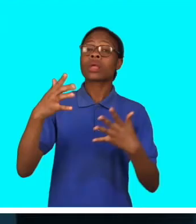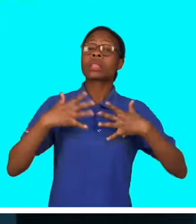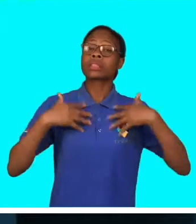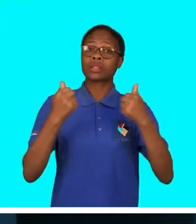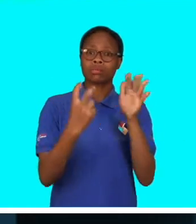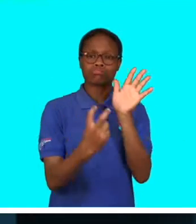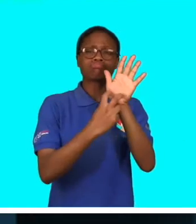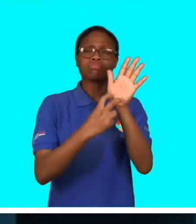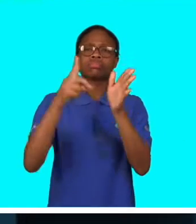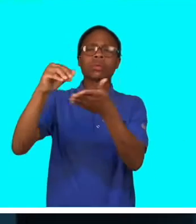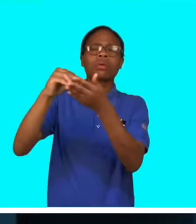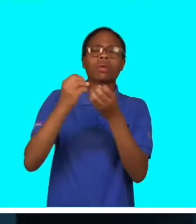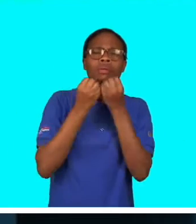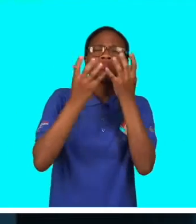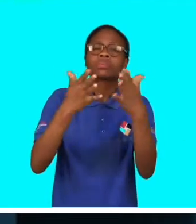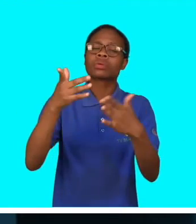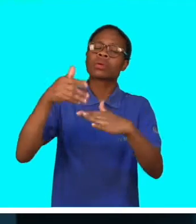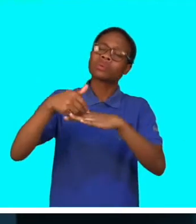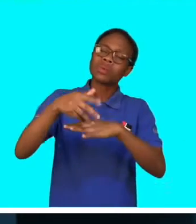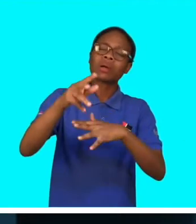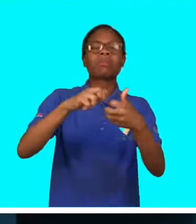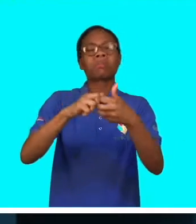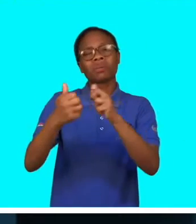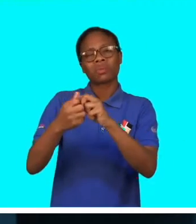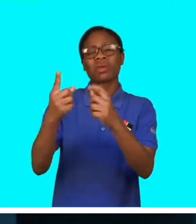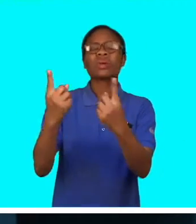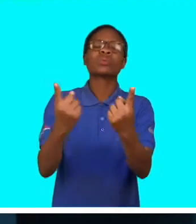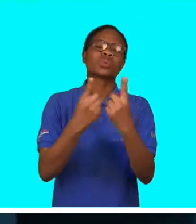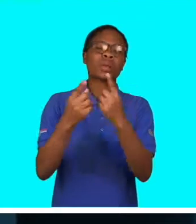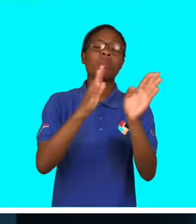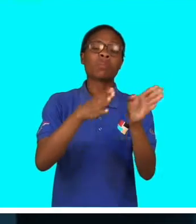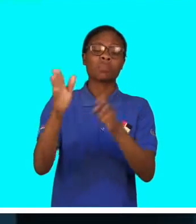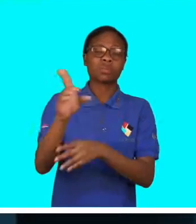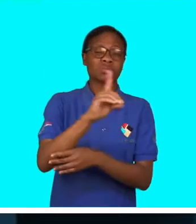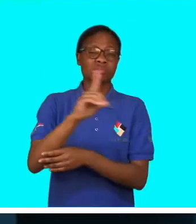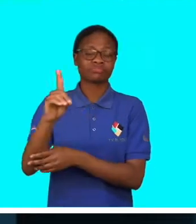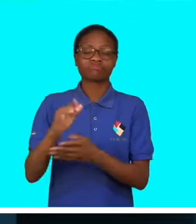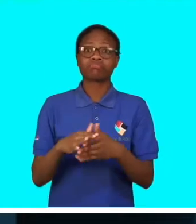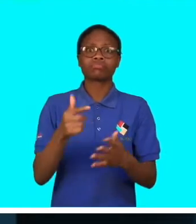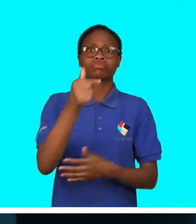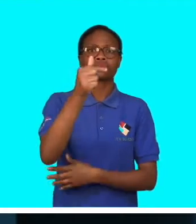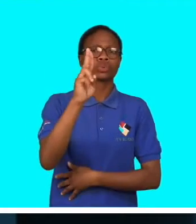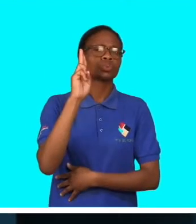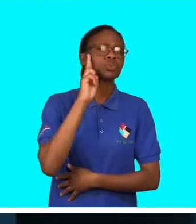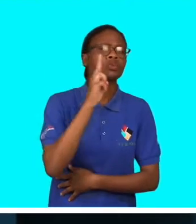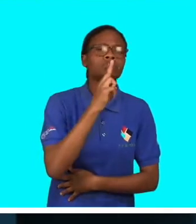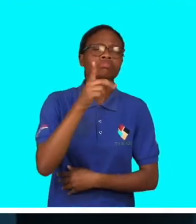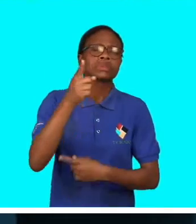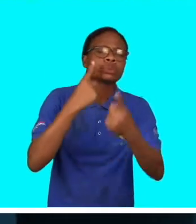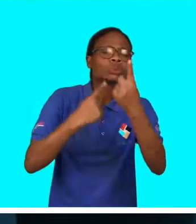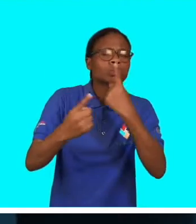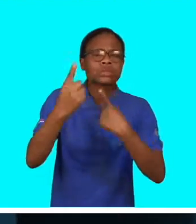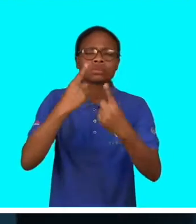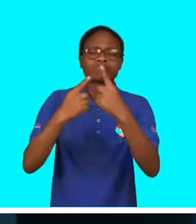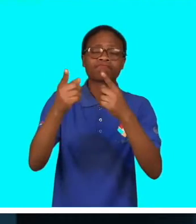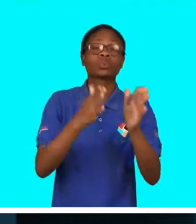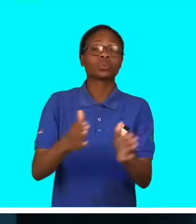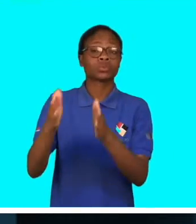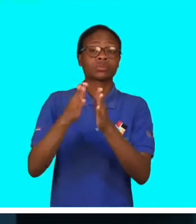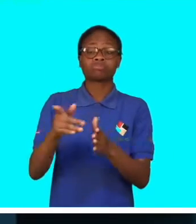O acesso à informação sobre saúde sexual e reprodutiva continua a ser um problema para as pessoas com deficiência.